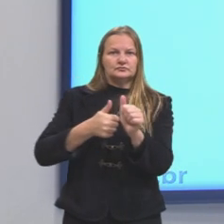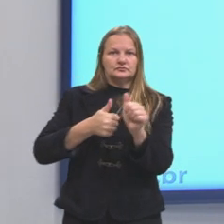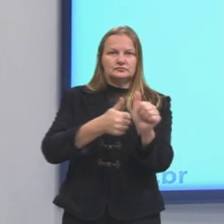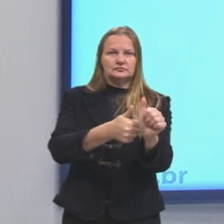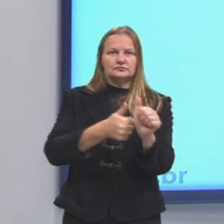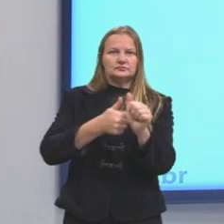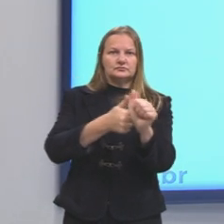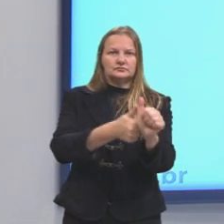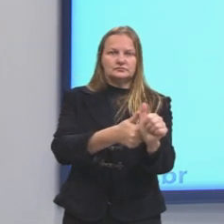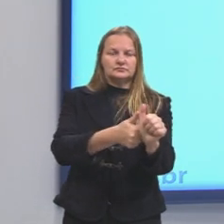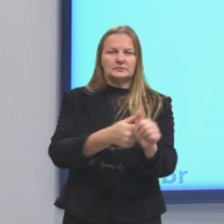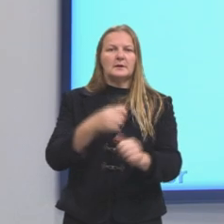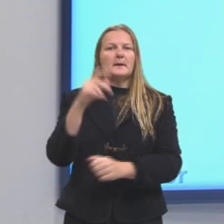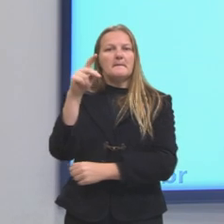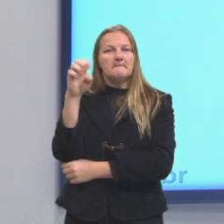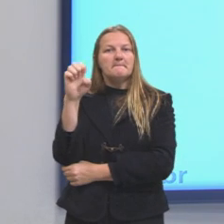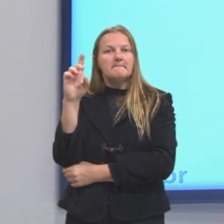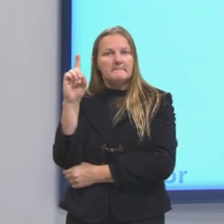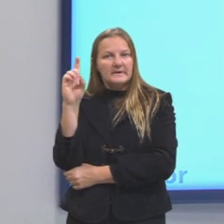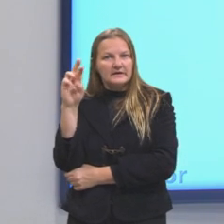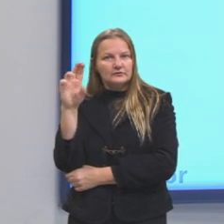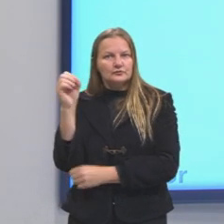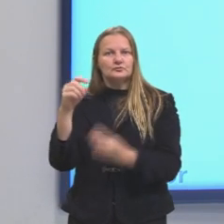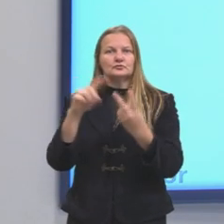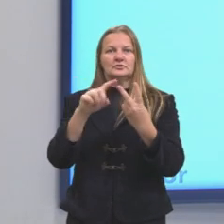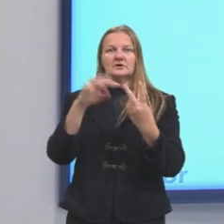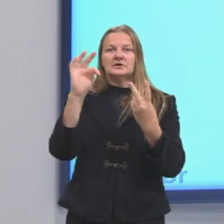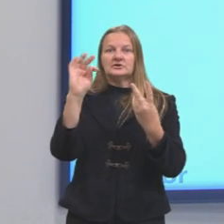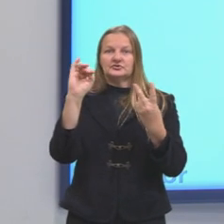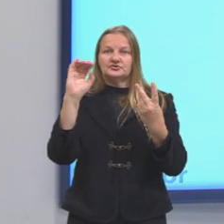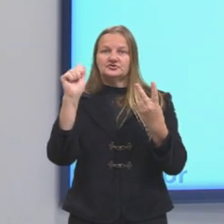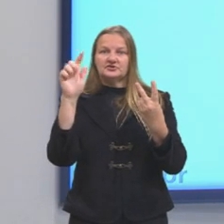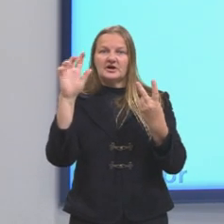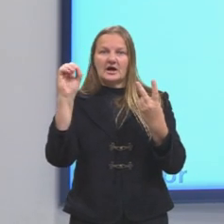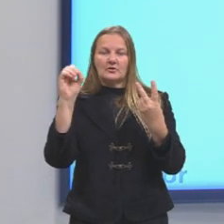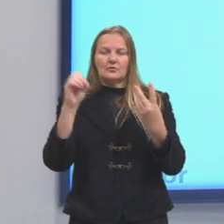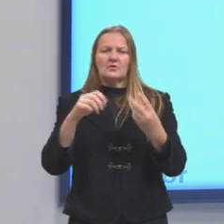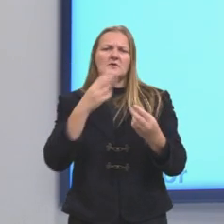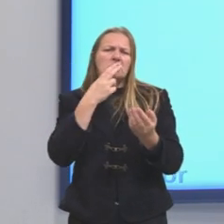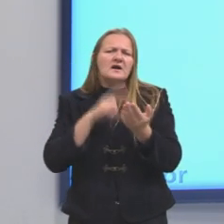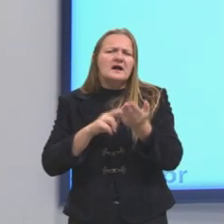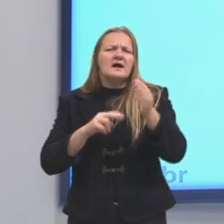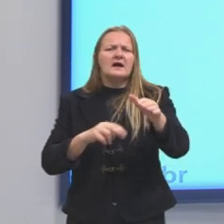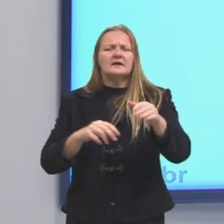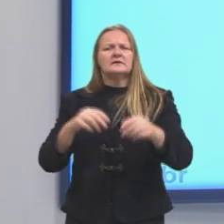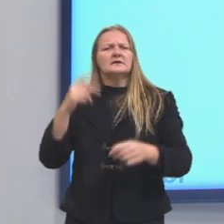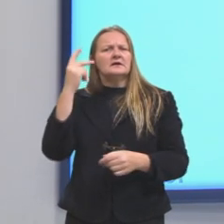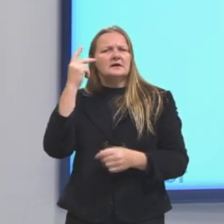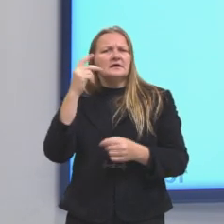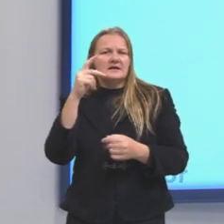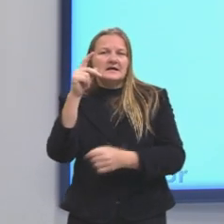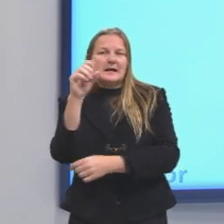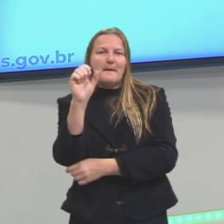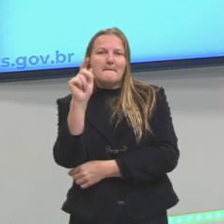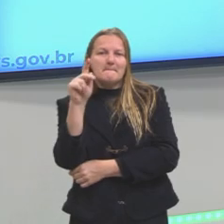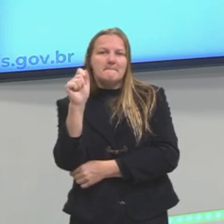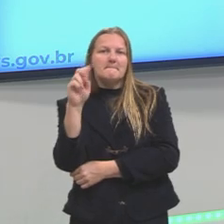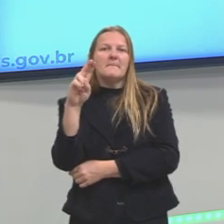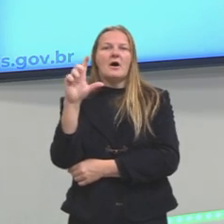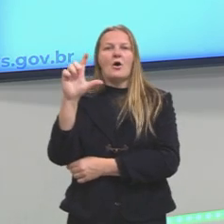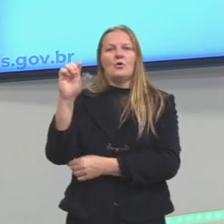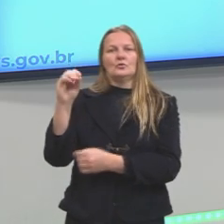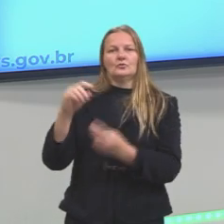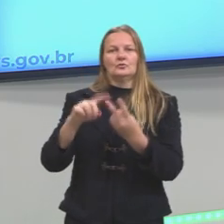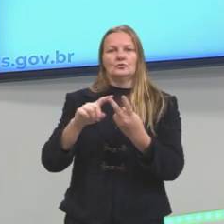Pedro Tiago a gente ouve muito por exemplo carta de São Paulo a a carta de São Paulo aos Tessalonicenses